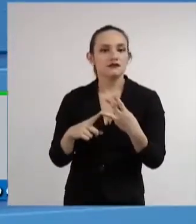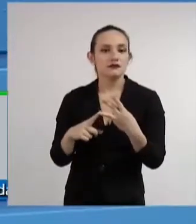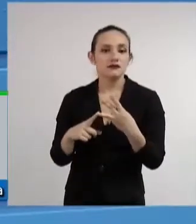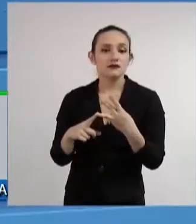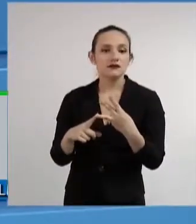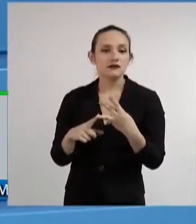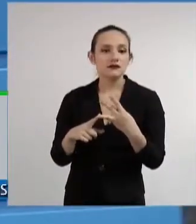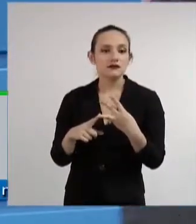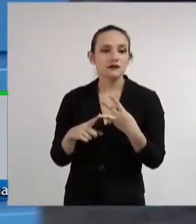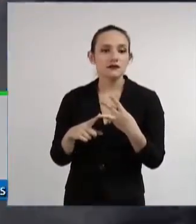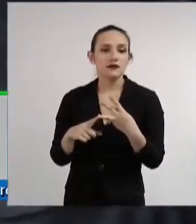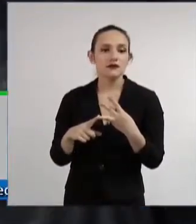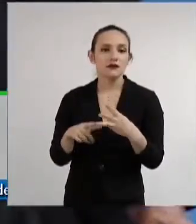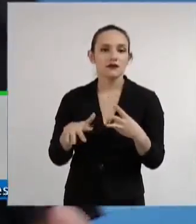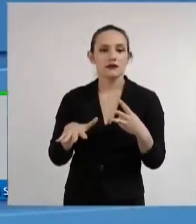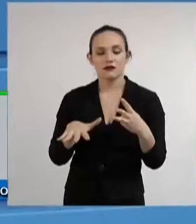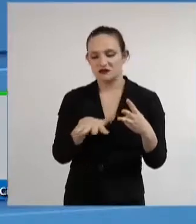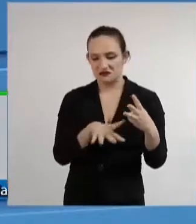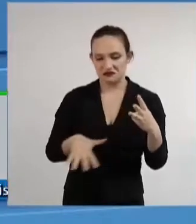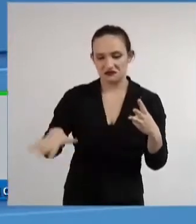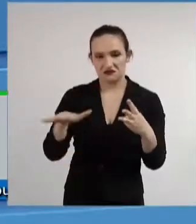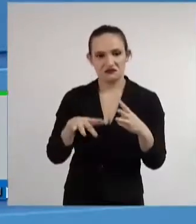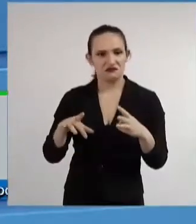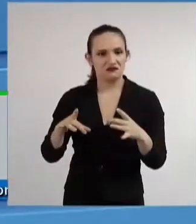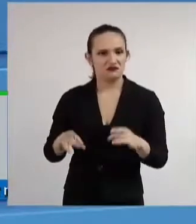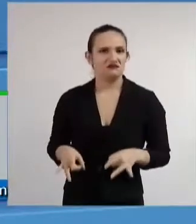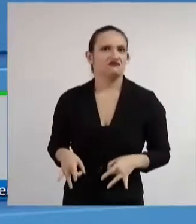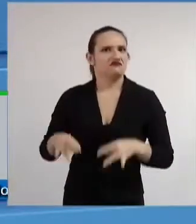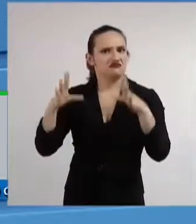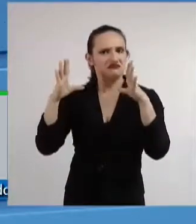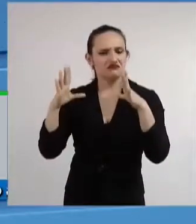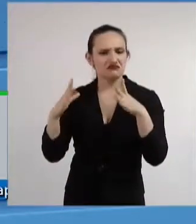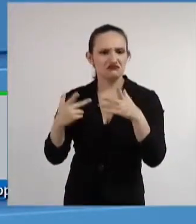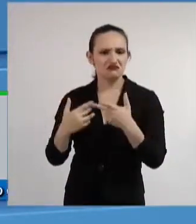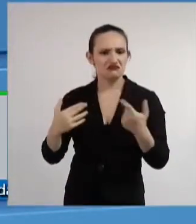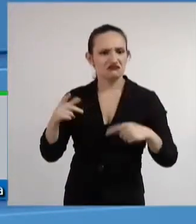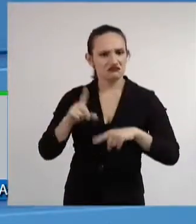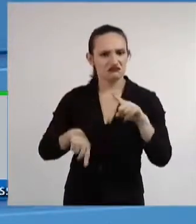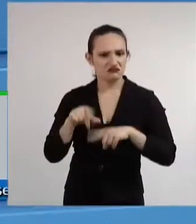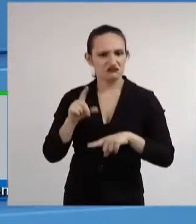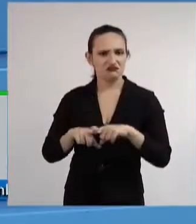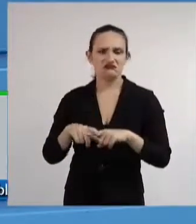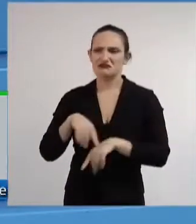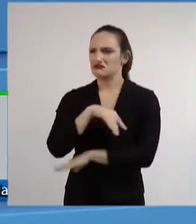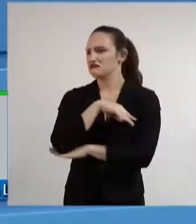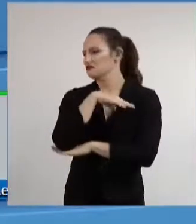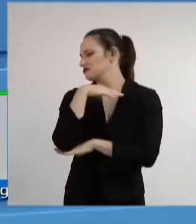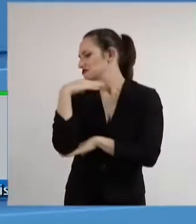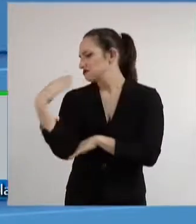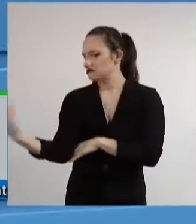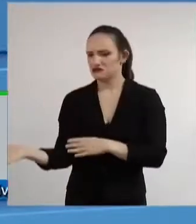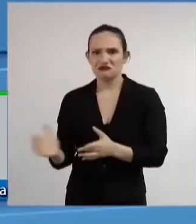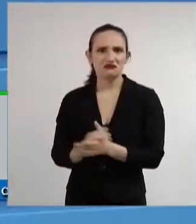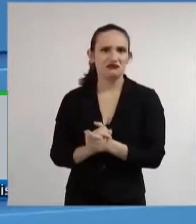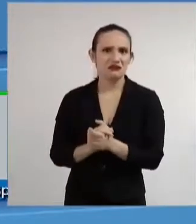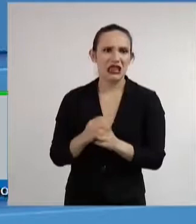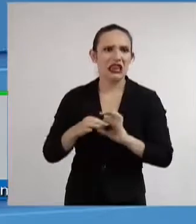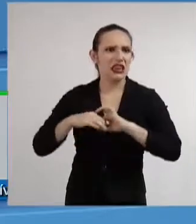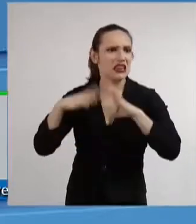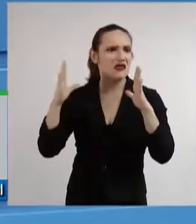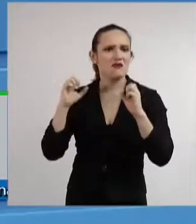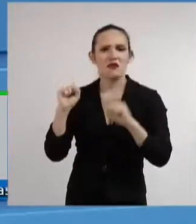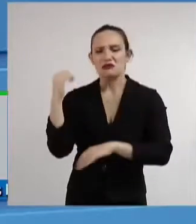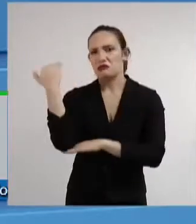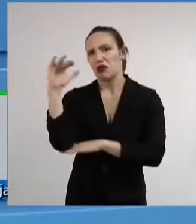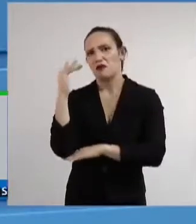ambientes comerciais desse produto aberto no Brasil, quase que a noite toda, se colocando à disposição